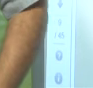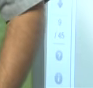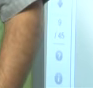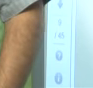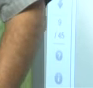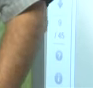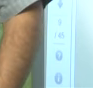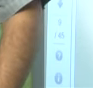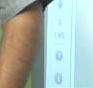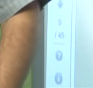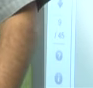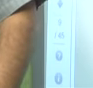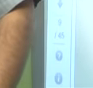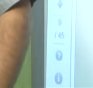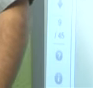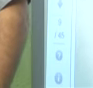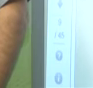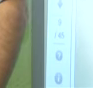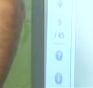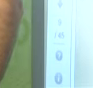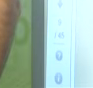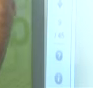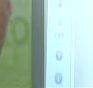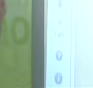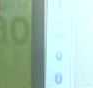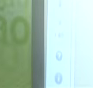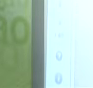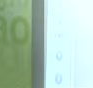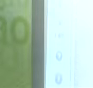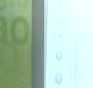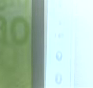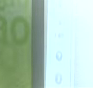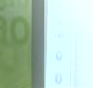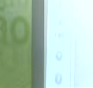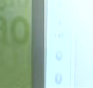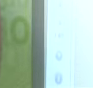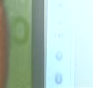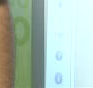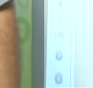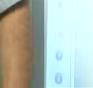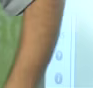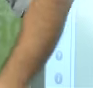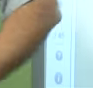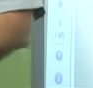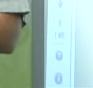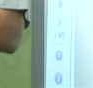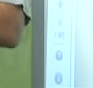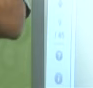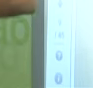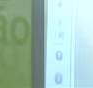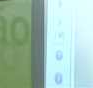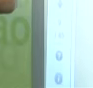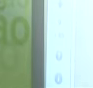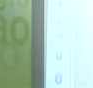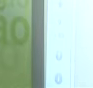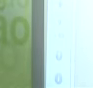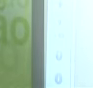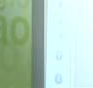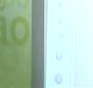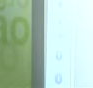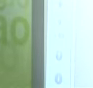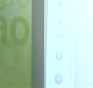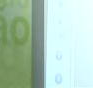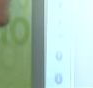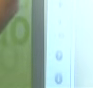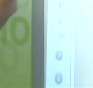risada. Opa, significa que o cérebro aprendeu. Gente, o cérebro está aprendendo tudo. Está aprendendo o cheiro da mãe, está aprendendo